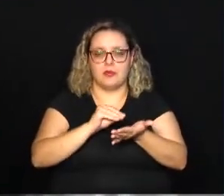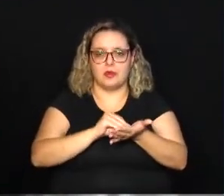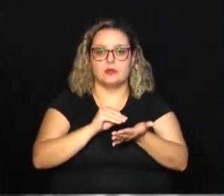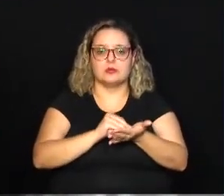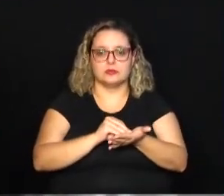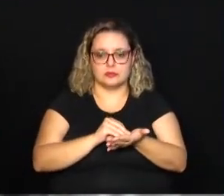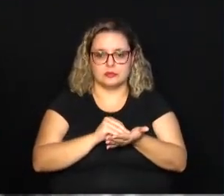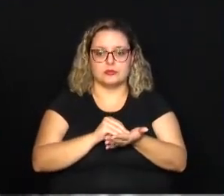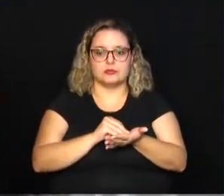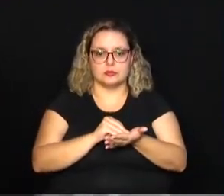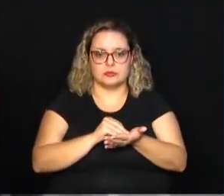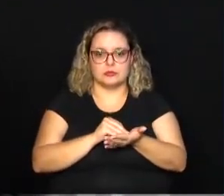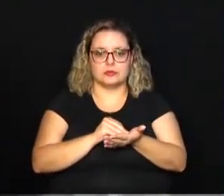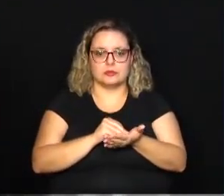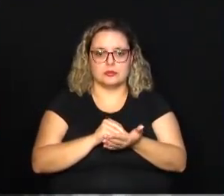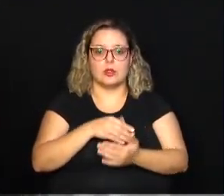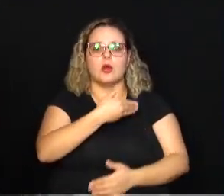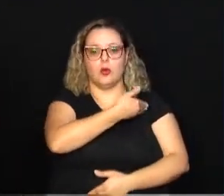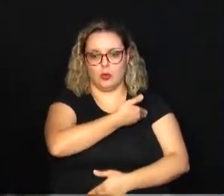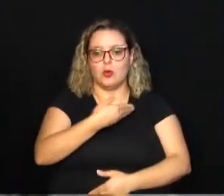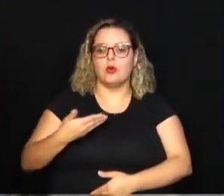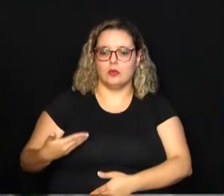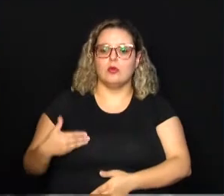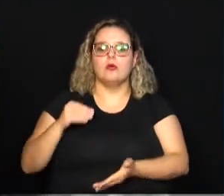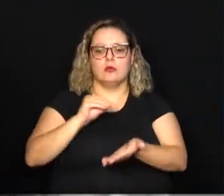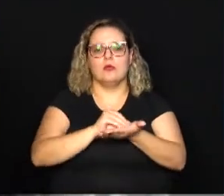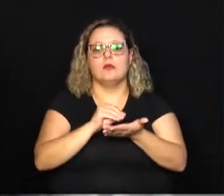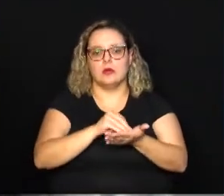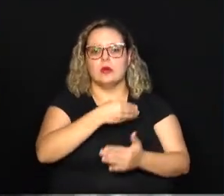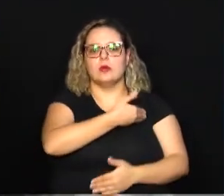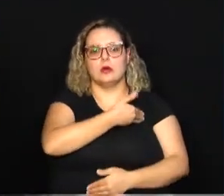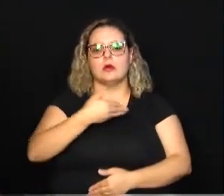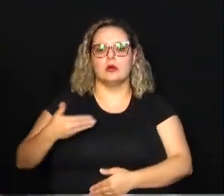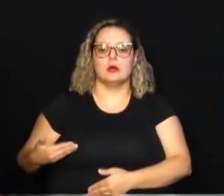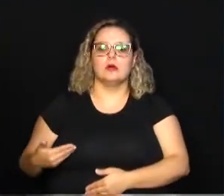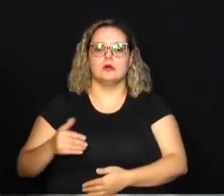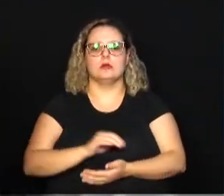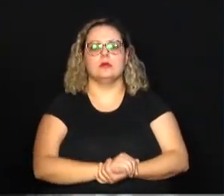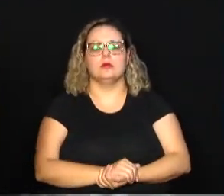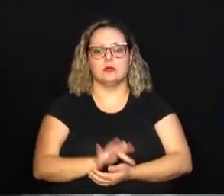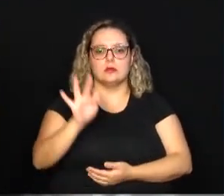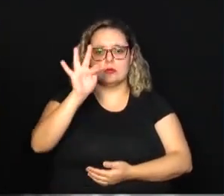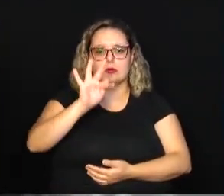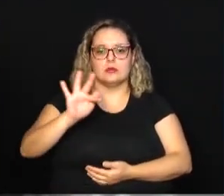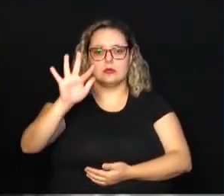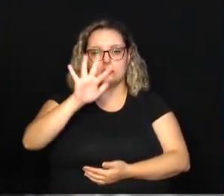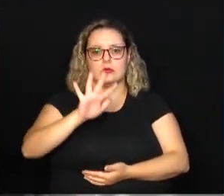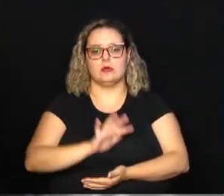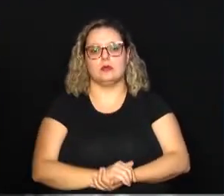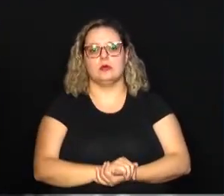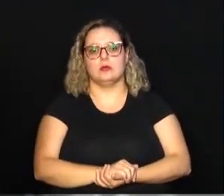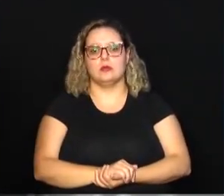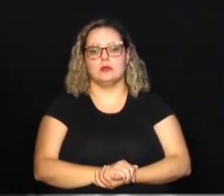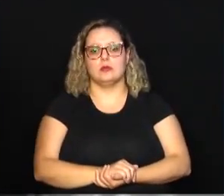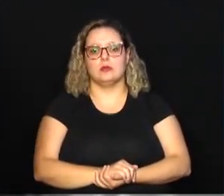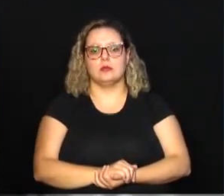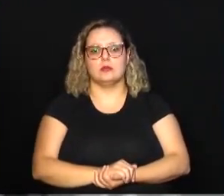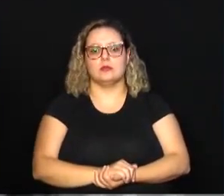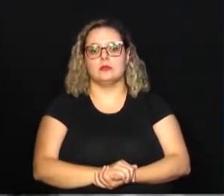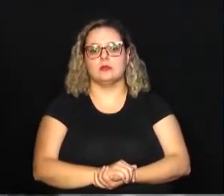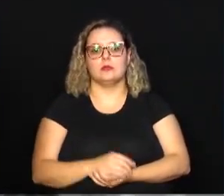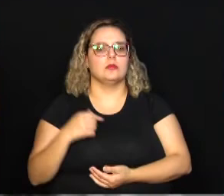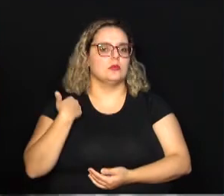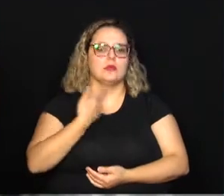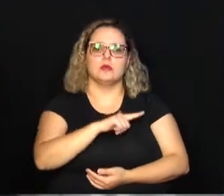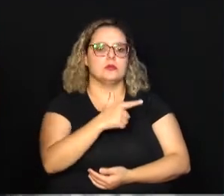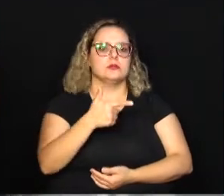um governo, a verdade é isso, falta governo, né? Falta governo federal. E isso nós não temos